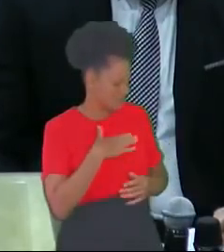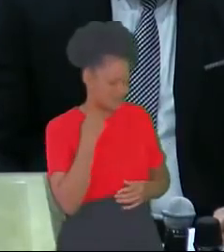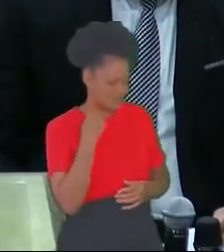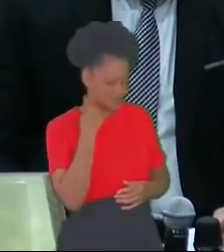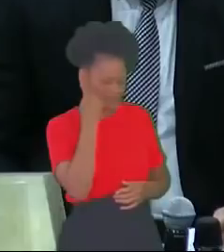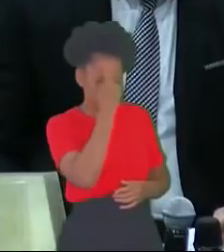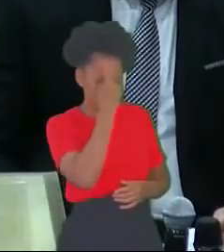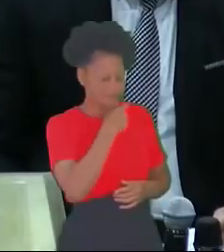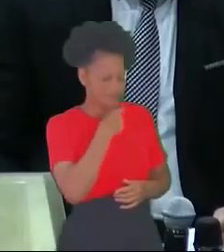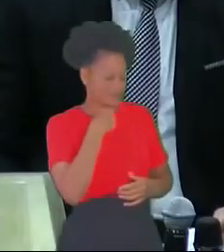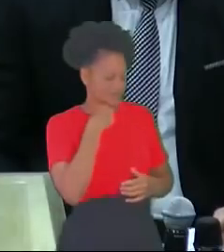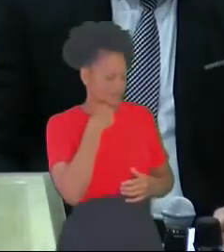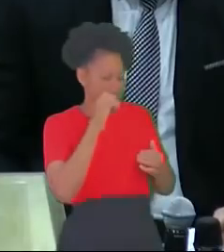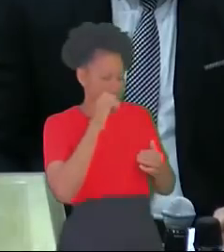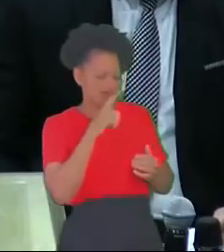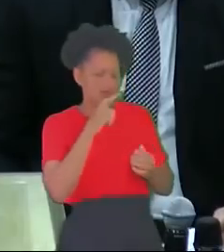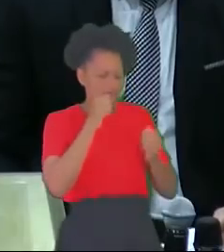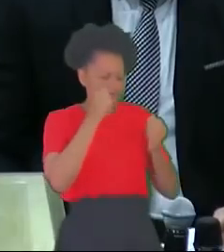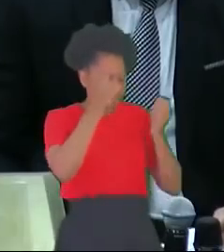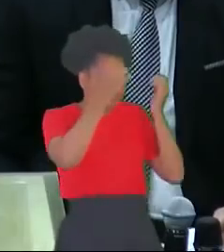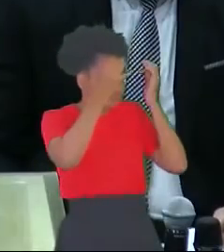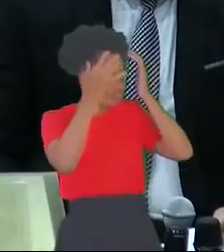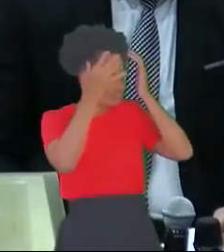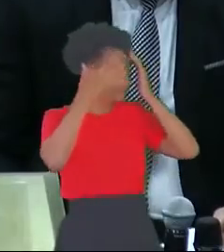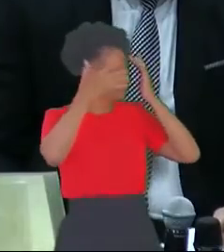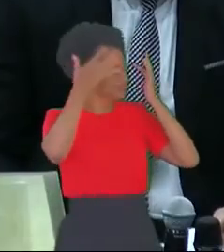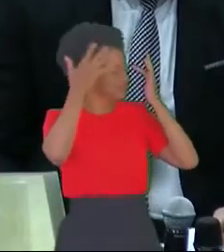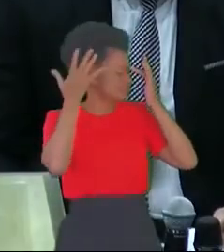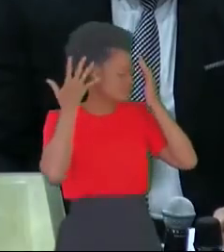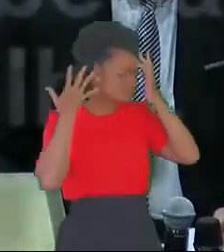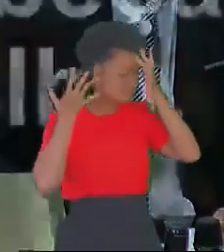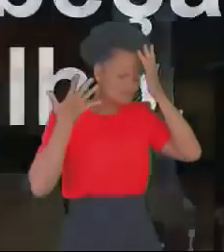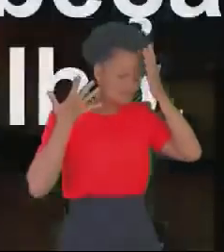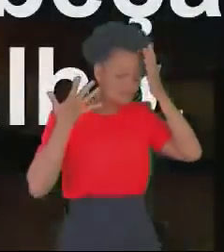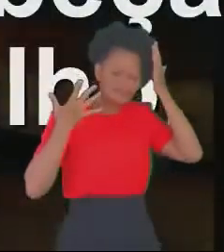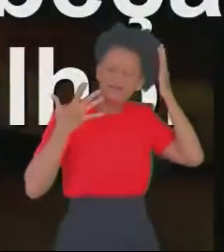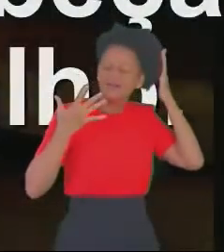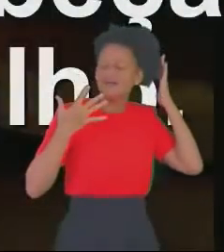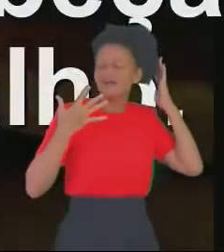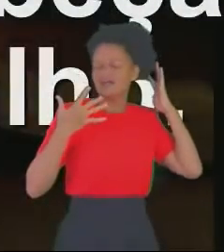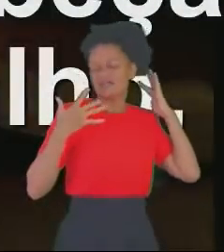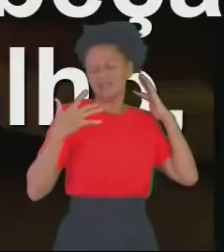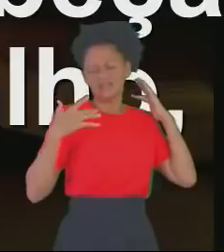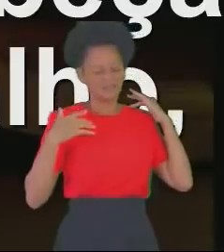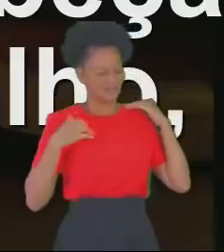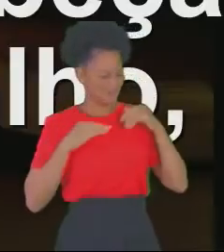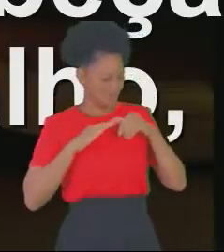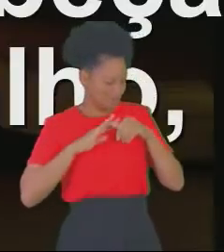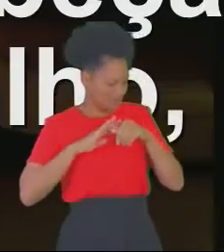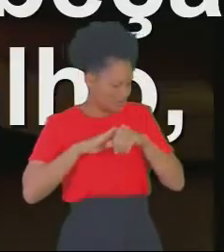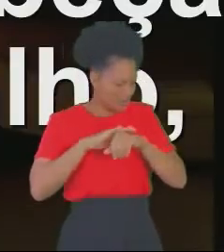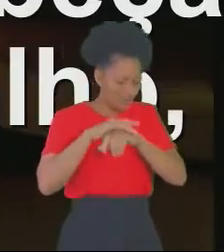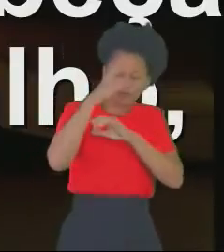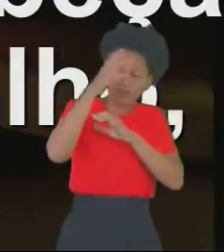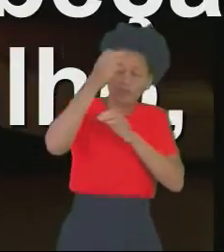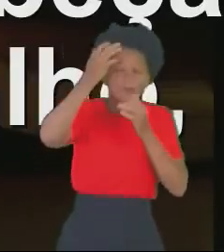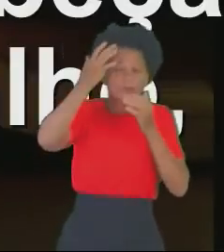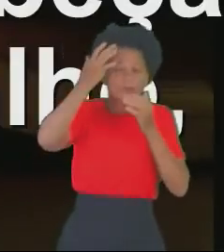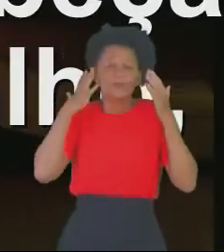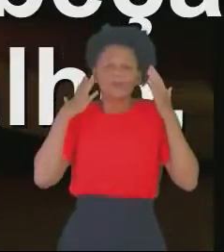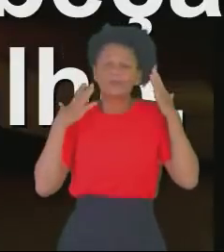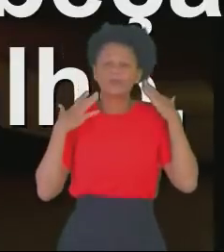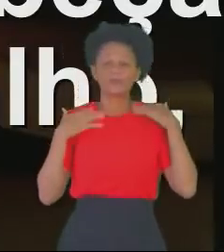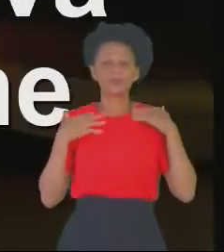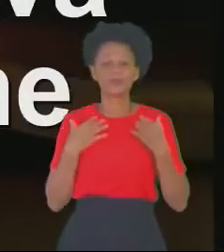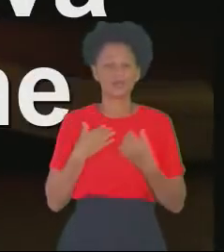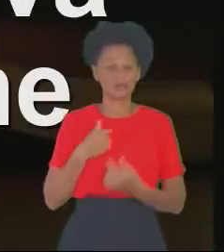de orvalho, os meus cabelos das gotas da noite. Aleluia. Eu dormia, mas o